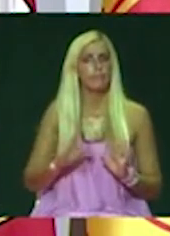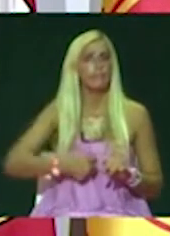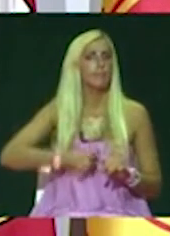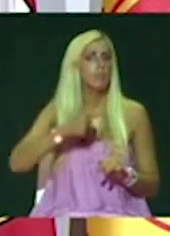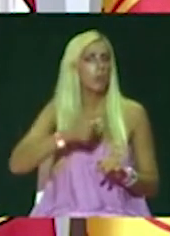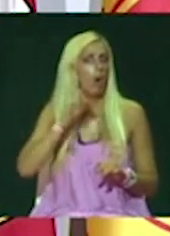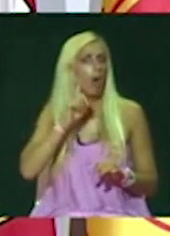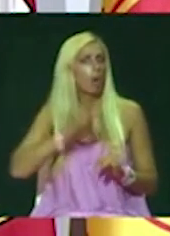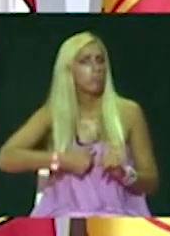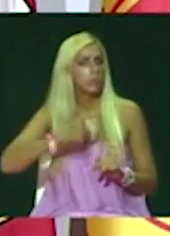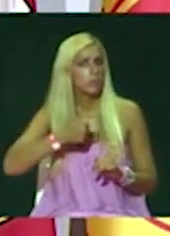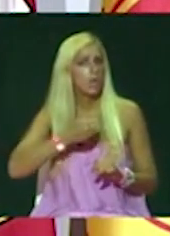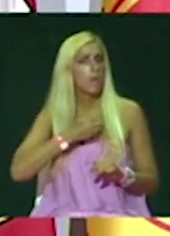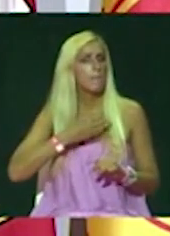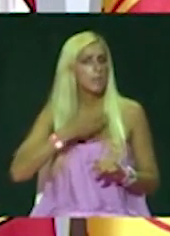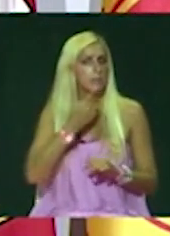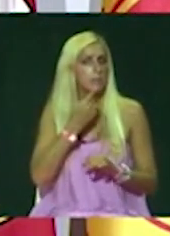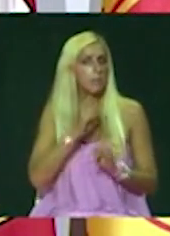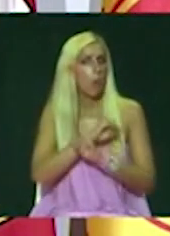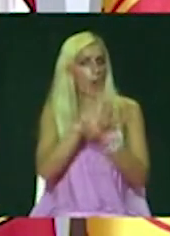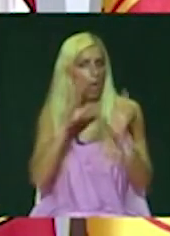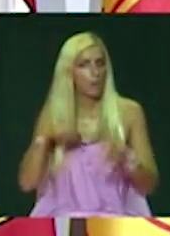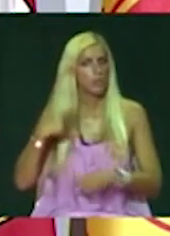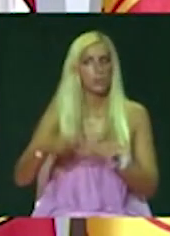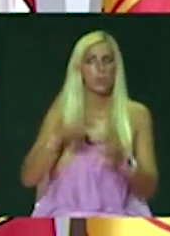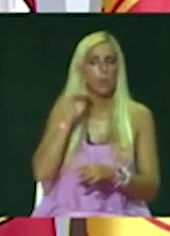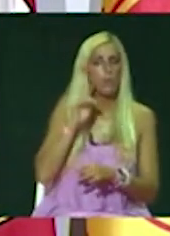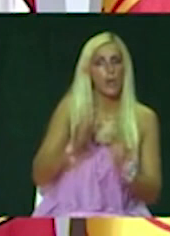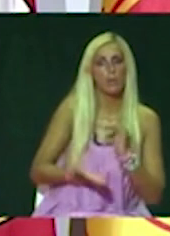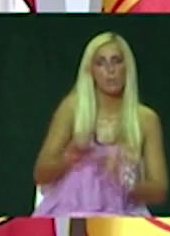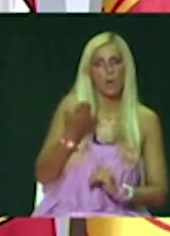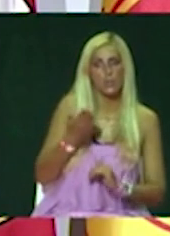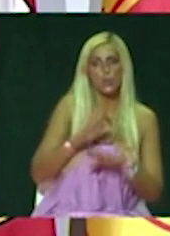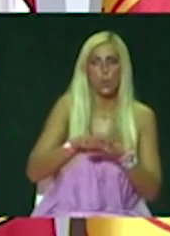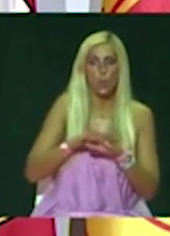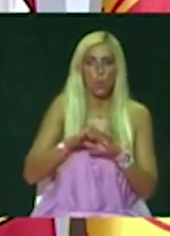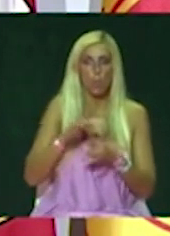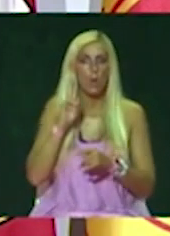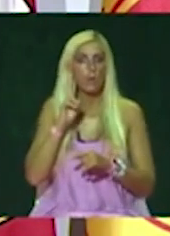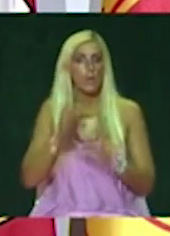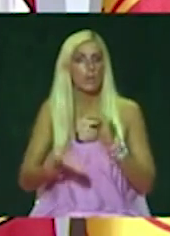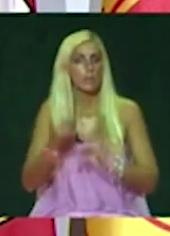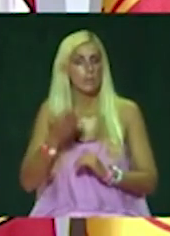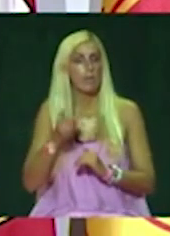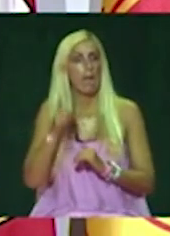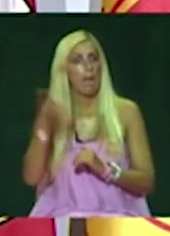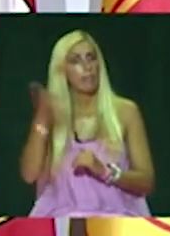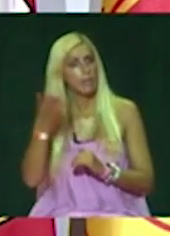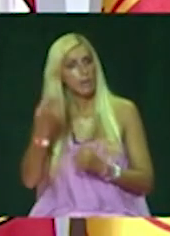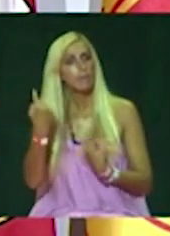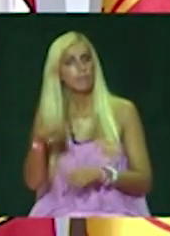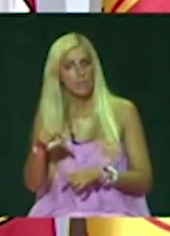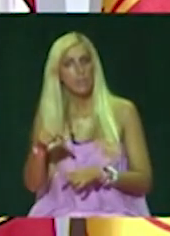fundamental que as empresas compreendam que esta geração mais qualificada, por ser mais qualificada, é e tem o direito a